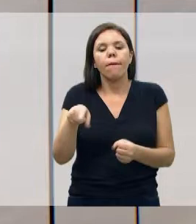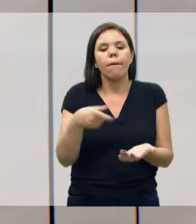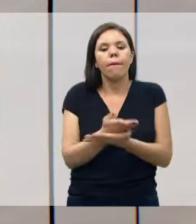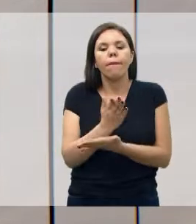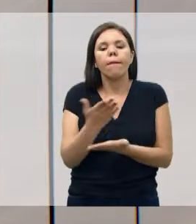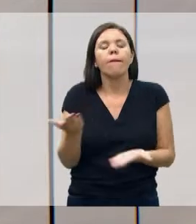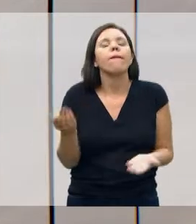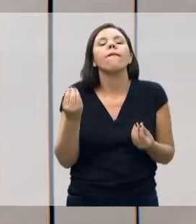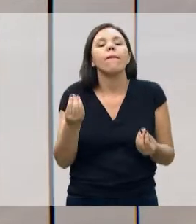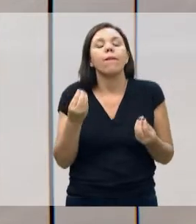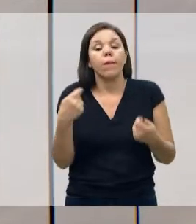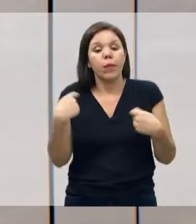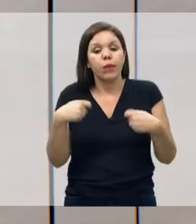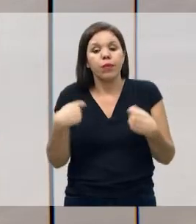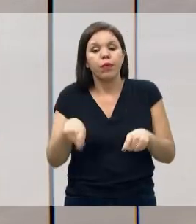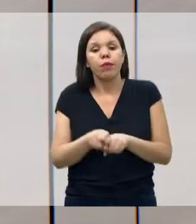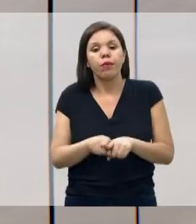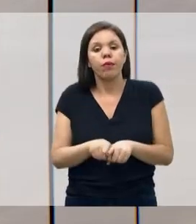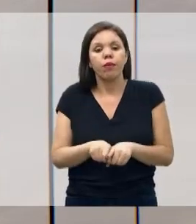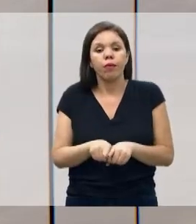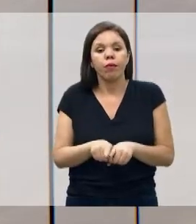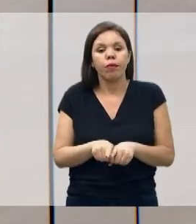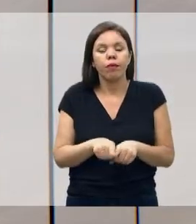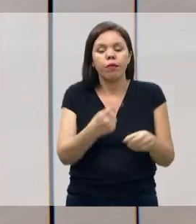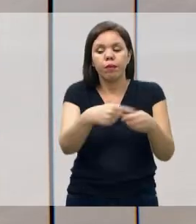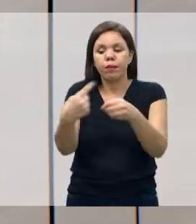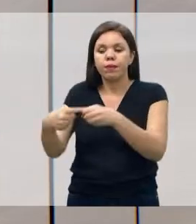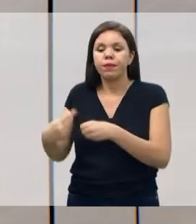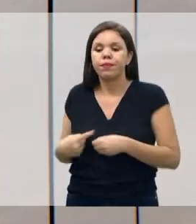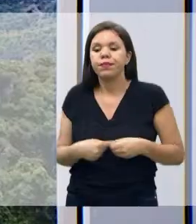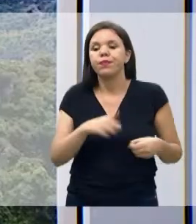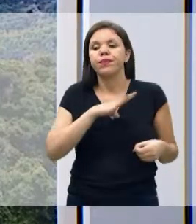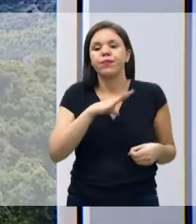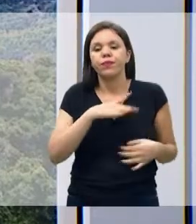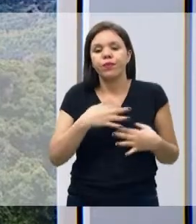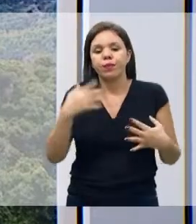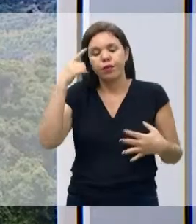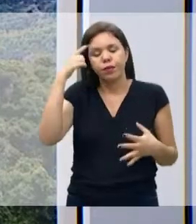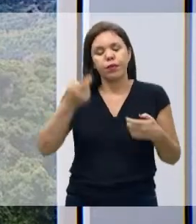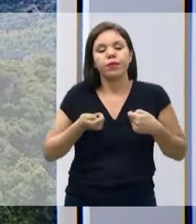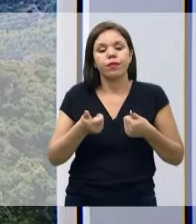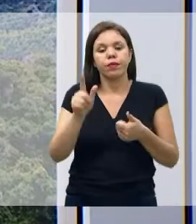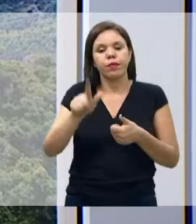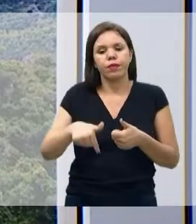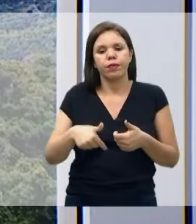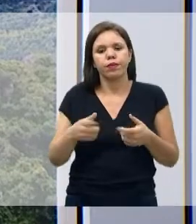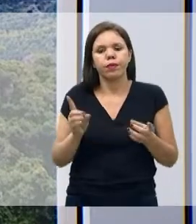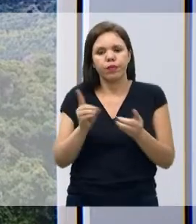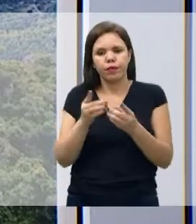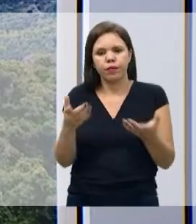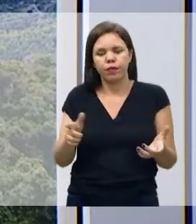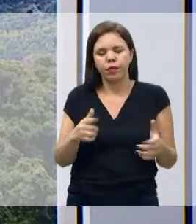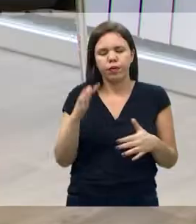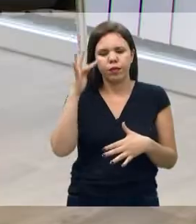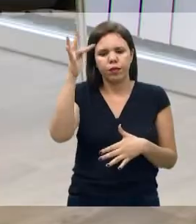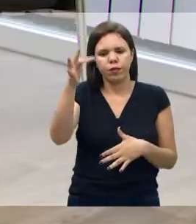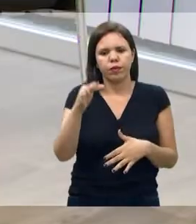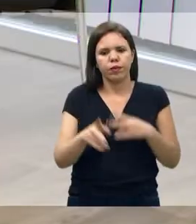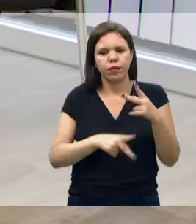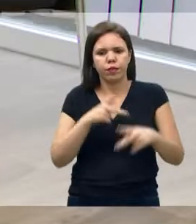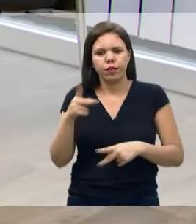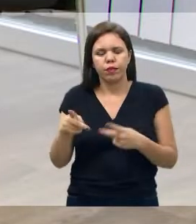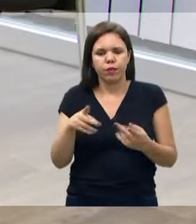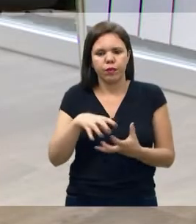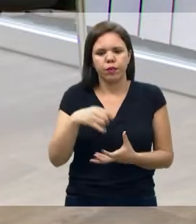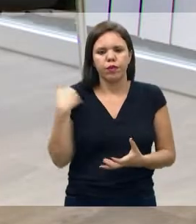você acredita que é necessário até para os municípios pensarem em oferecer esse tipo de serviço lá na frente para a